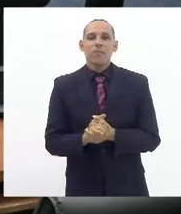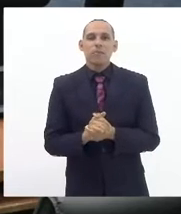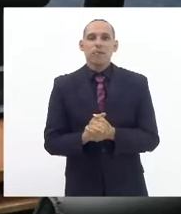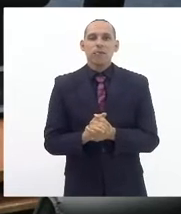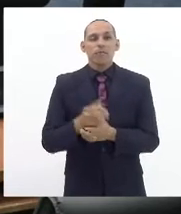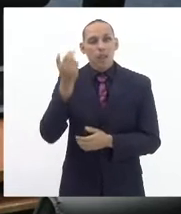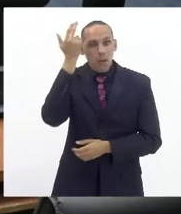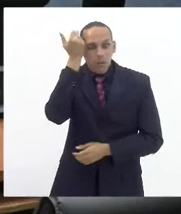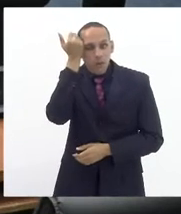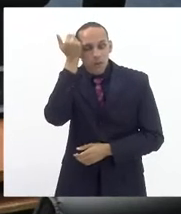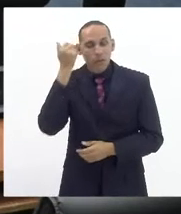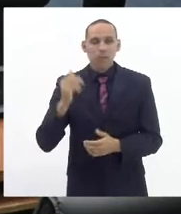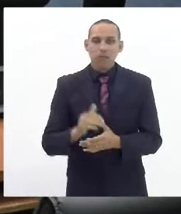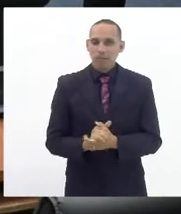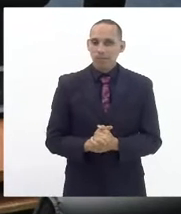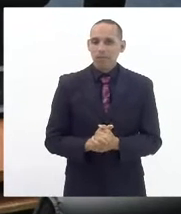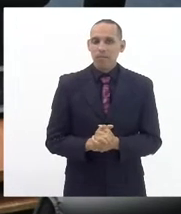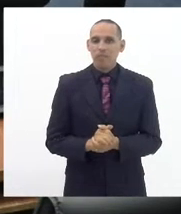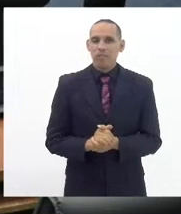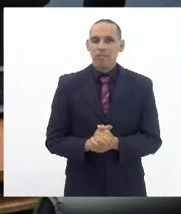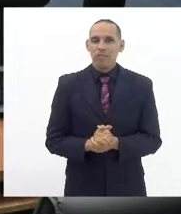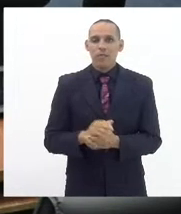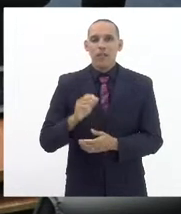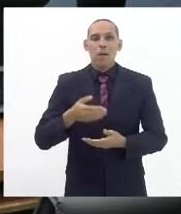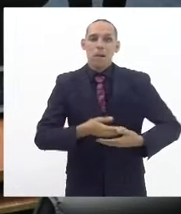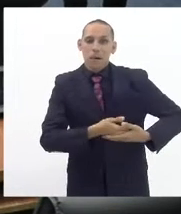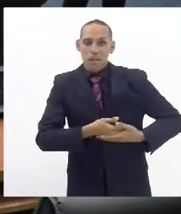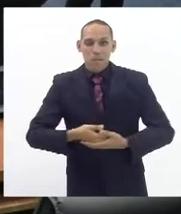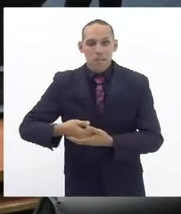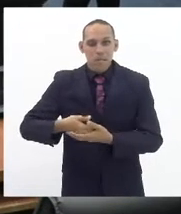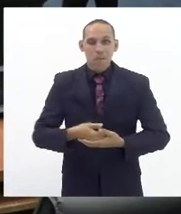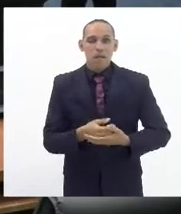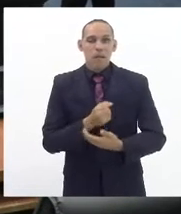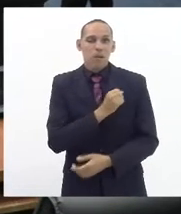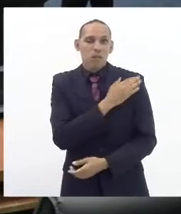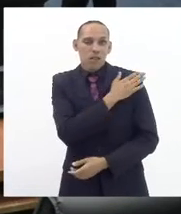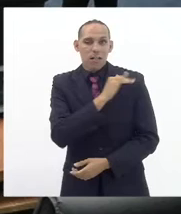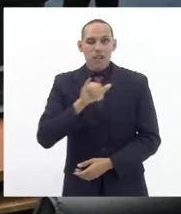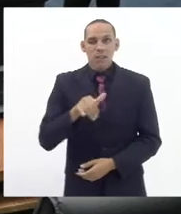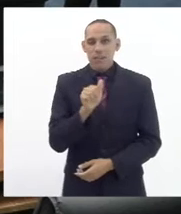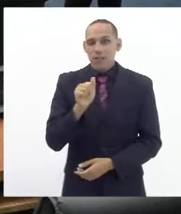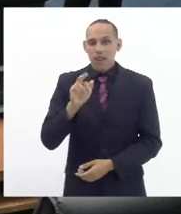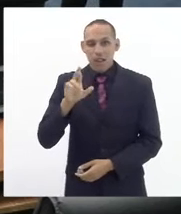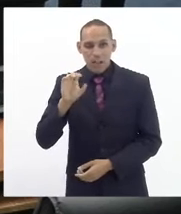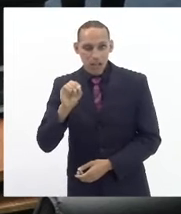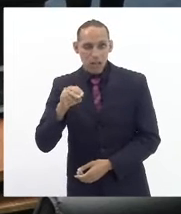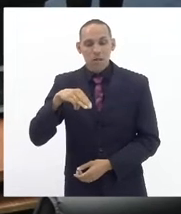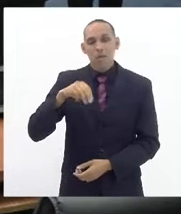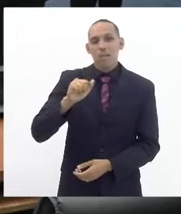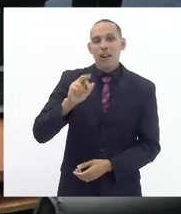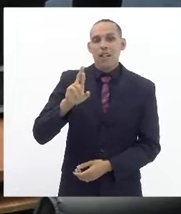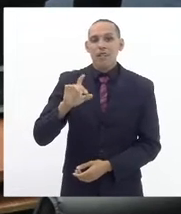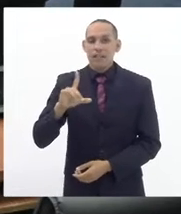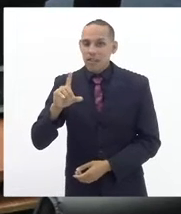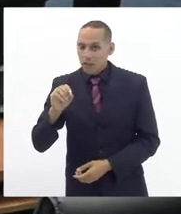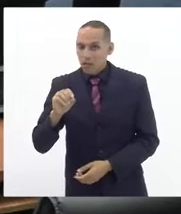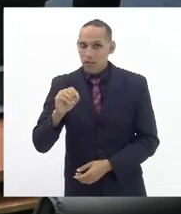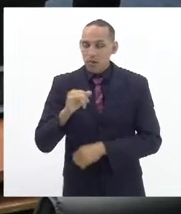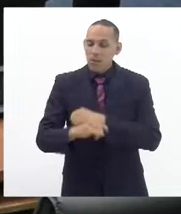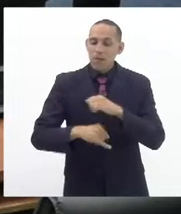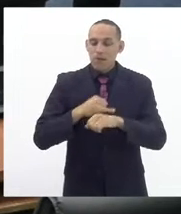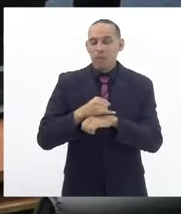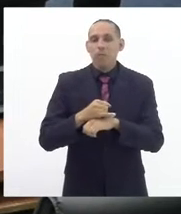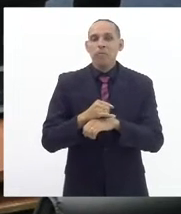Eliomar Coelho, deputado Bebeto, deputado Coronel Jairo, deputado Marcelo do Seu Dino, que estão online. Mas aqui